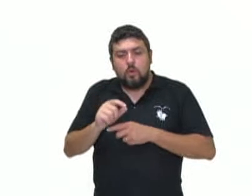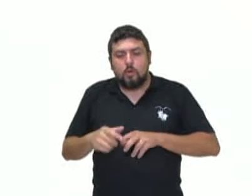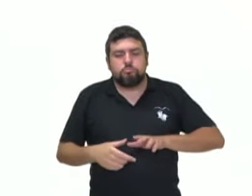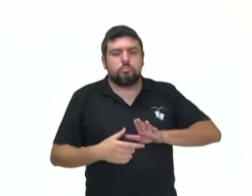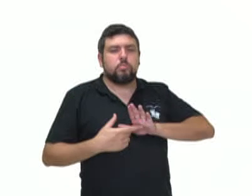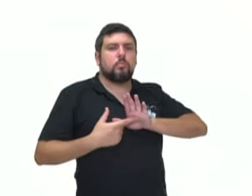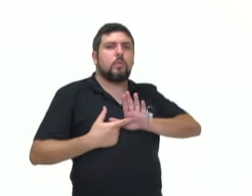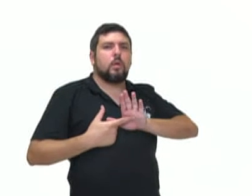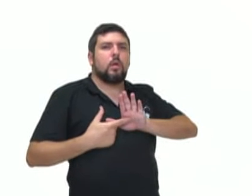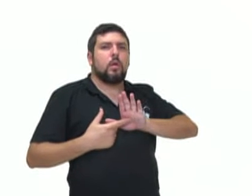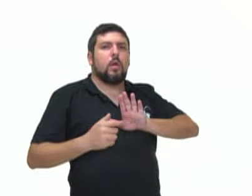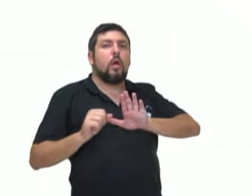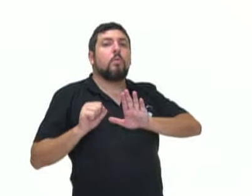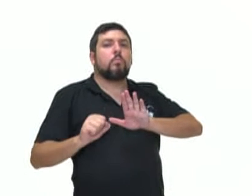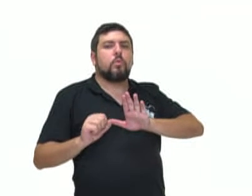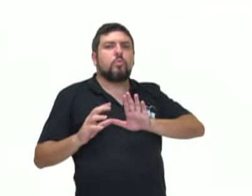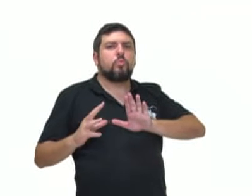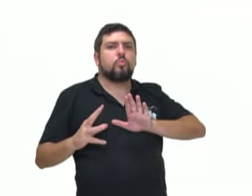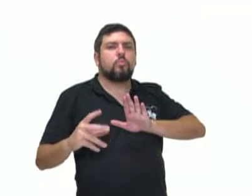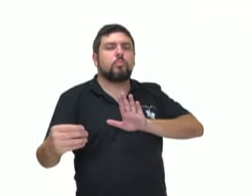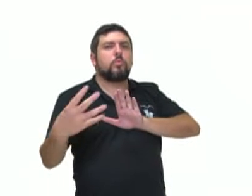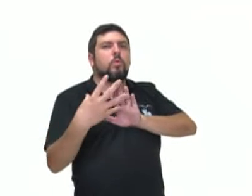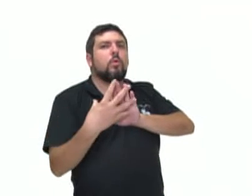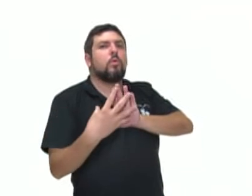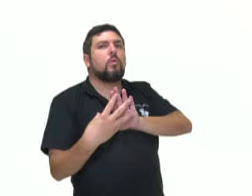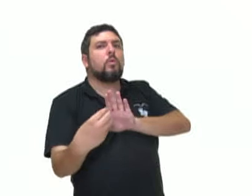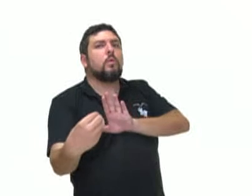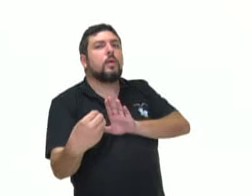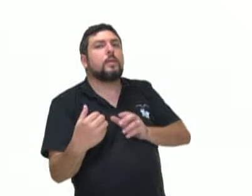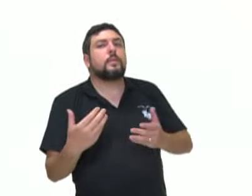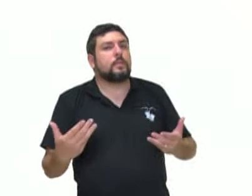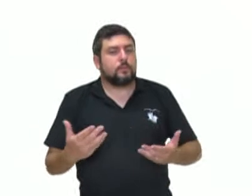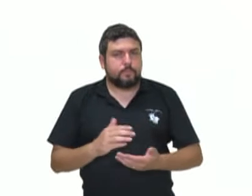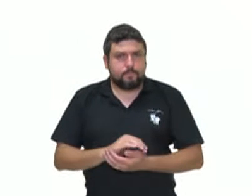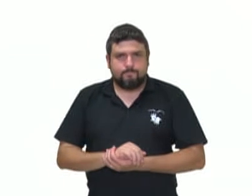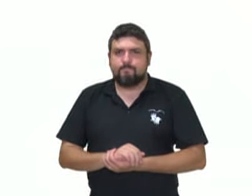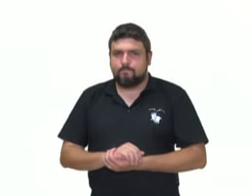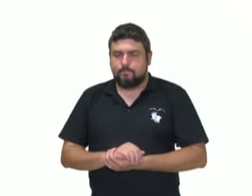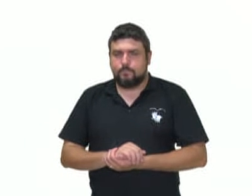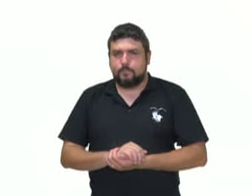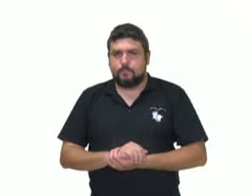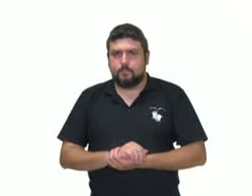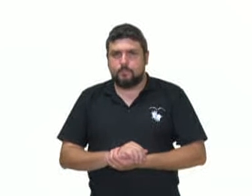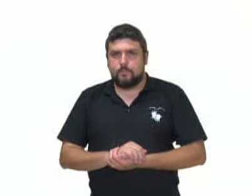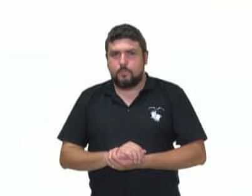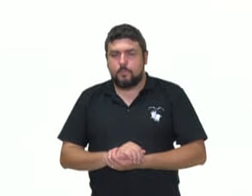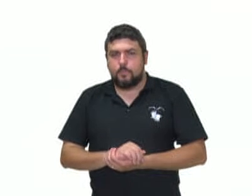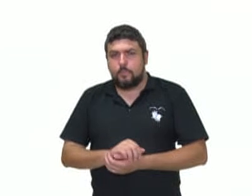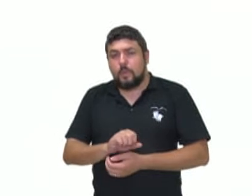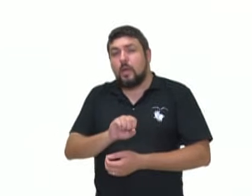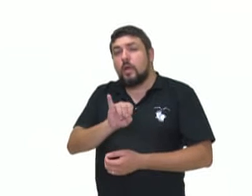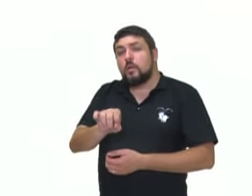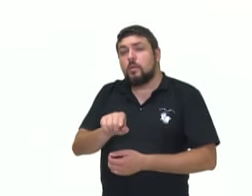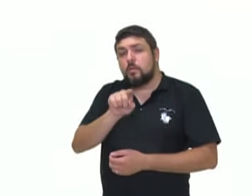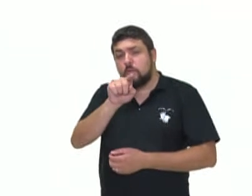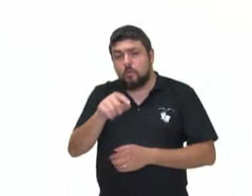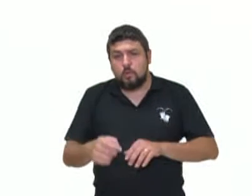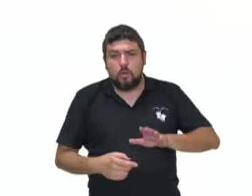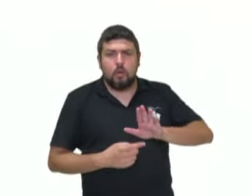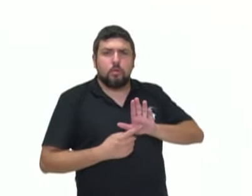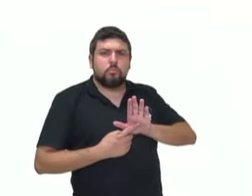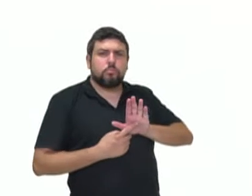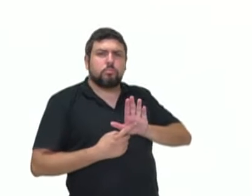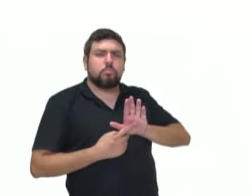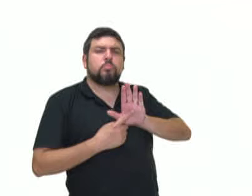lei válida para todos, válida universalmente. Se a sua ação fosse essa